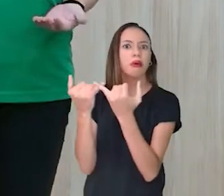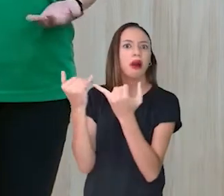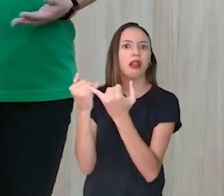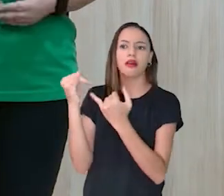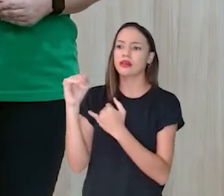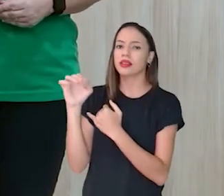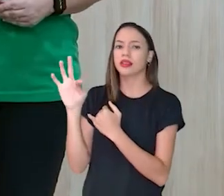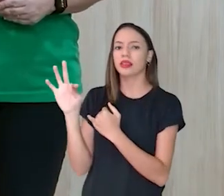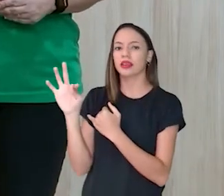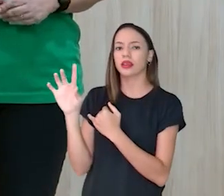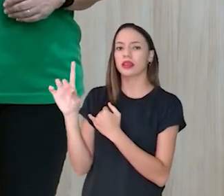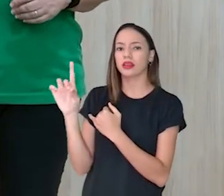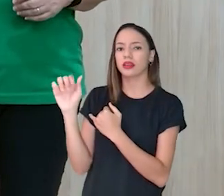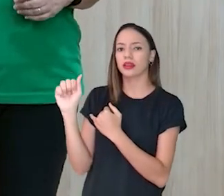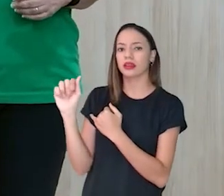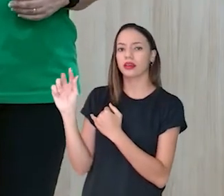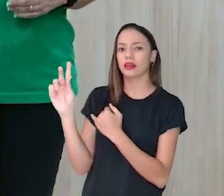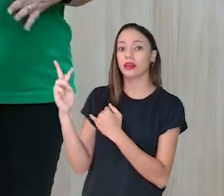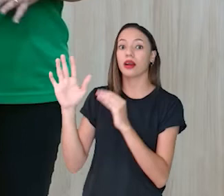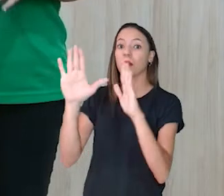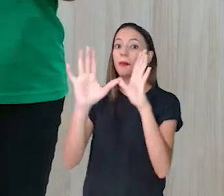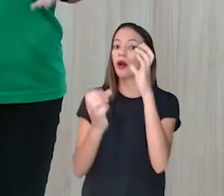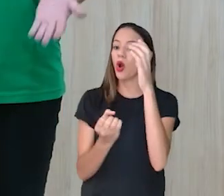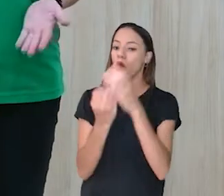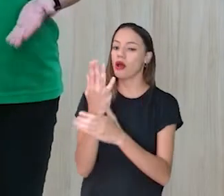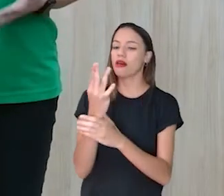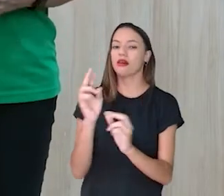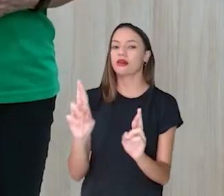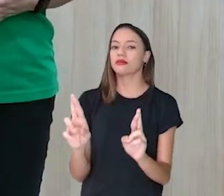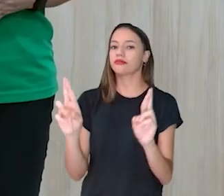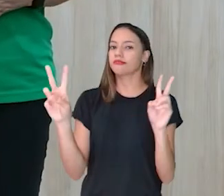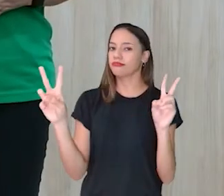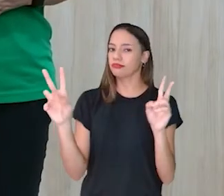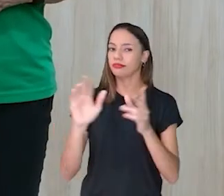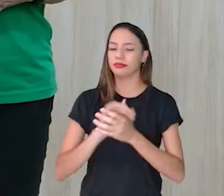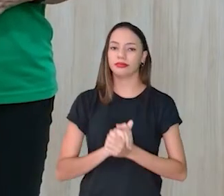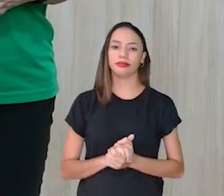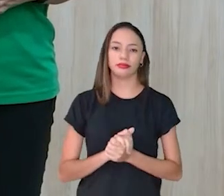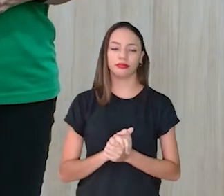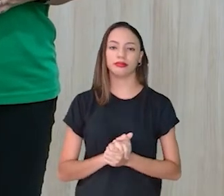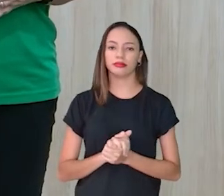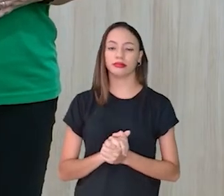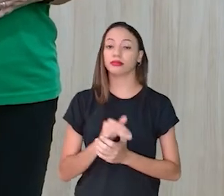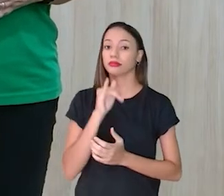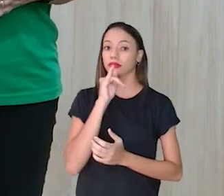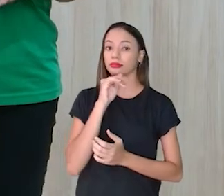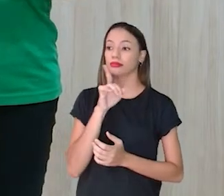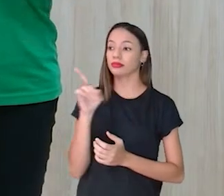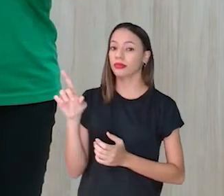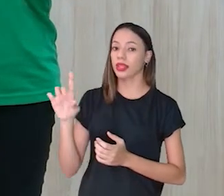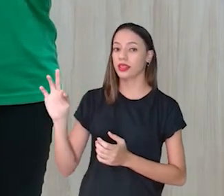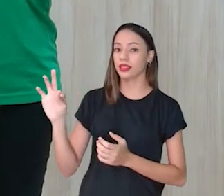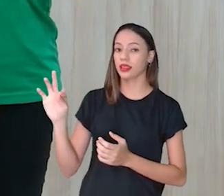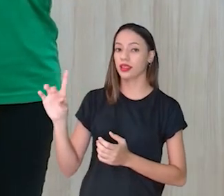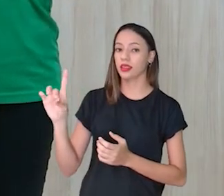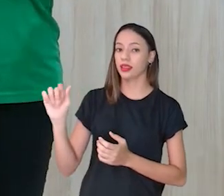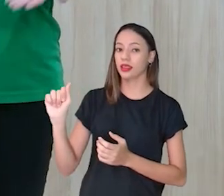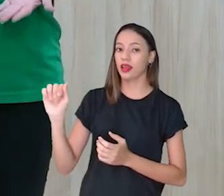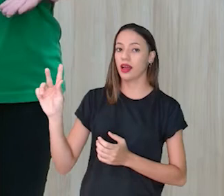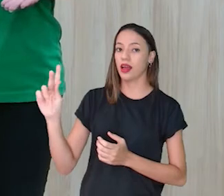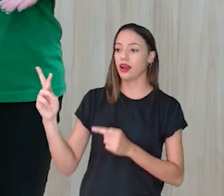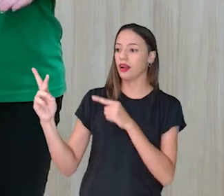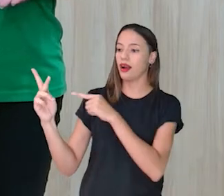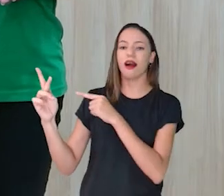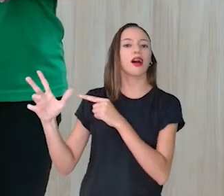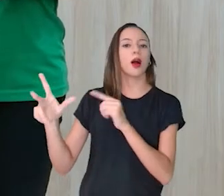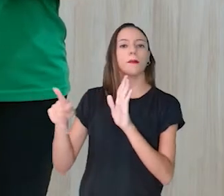com o TDAH. Mas a origem são diferentes, são distintas, não é? O TDAH, ele é